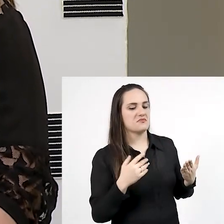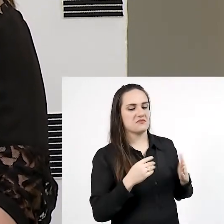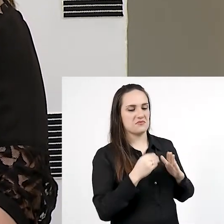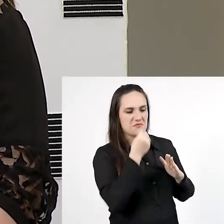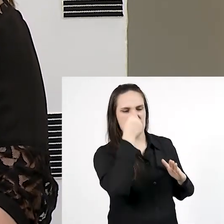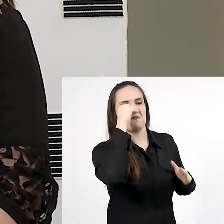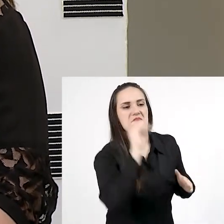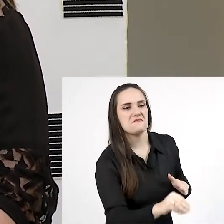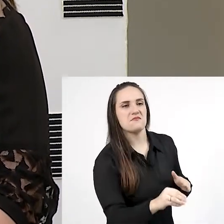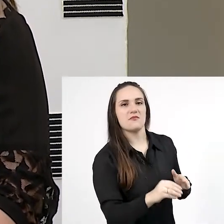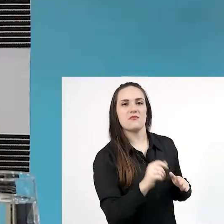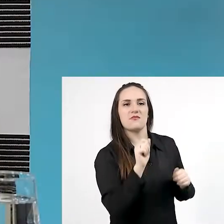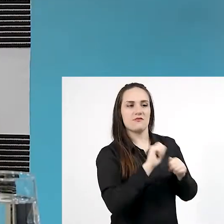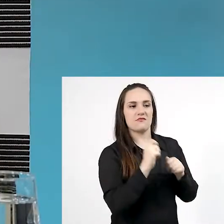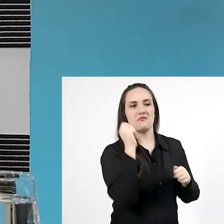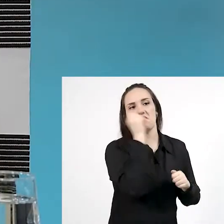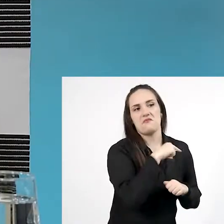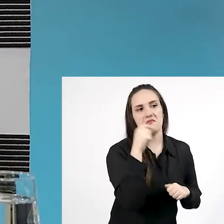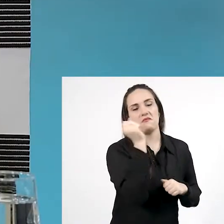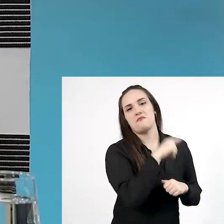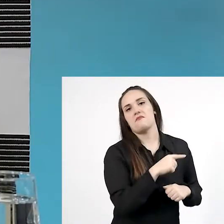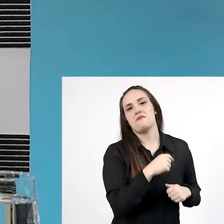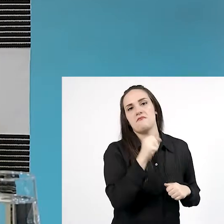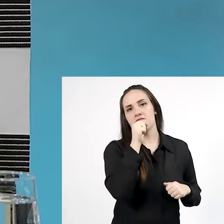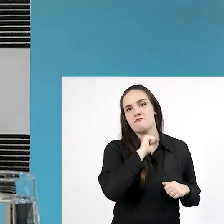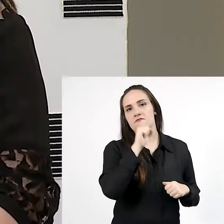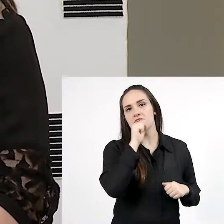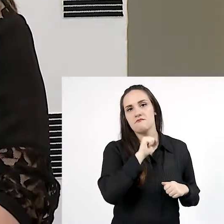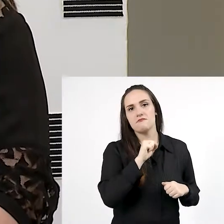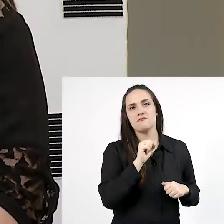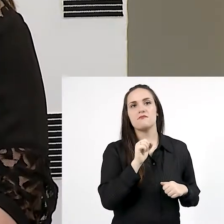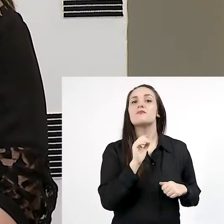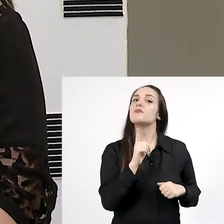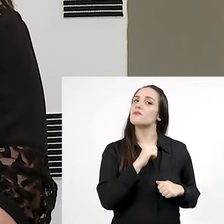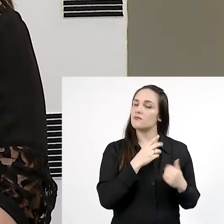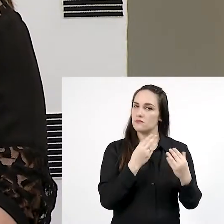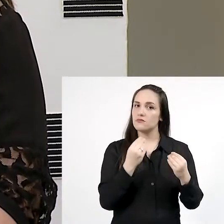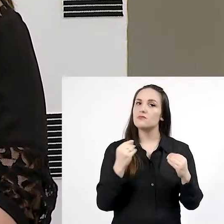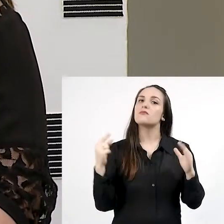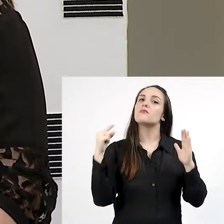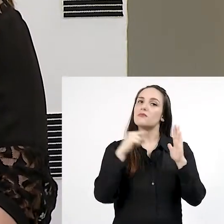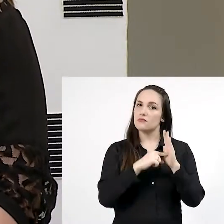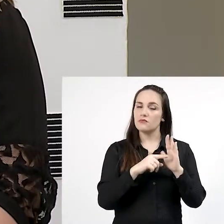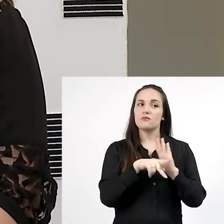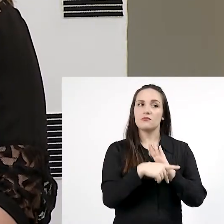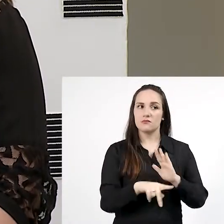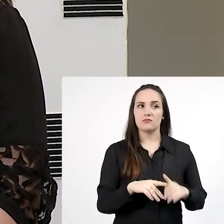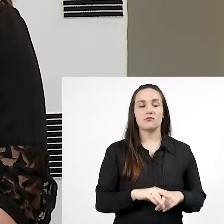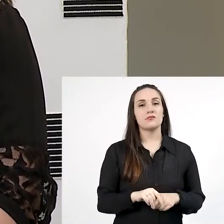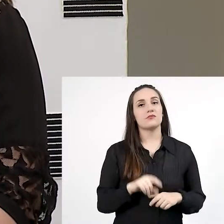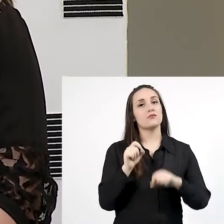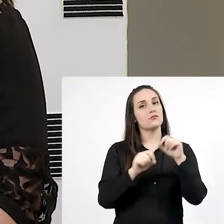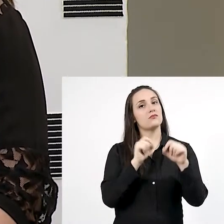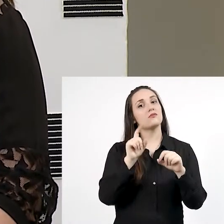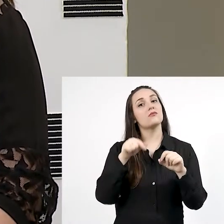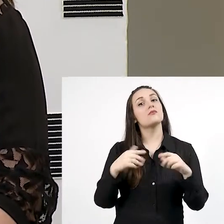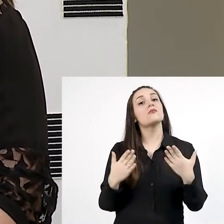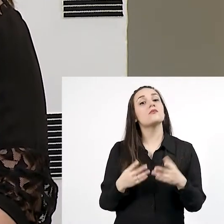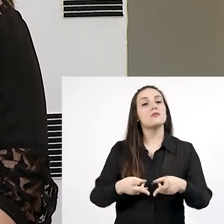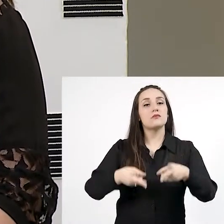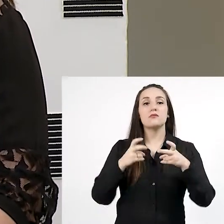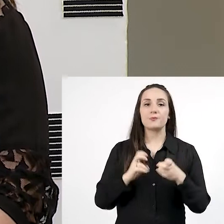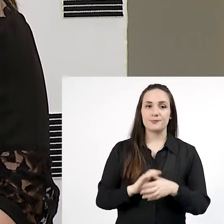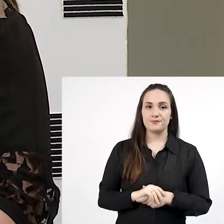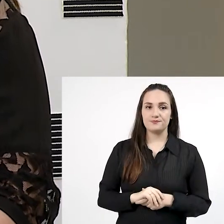idosa, muitas piadinhas que as pessoas fazem, né? A gente recebeu muitas denúncias em relação a isso. O que nós percebemos hoje é que